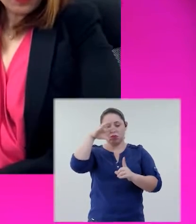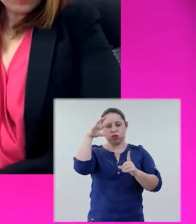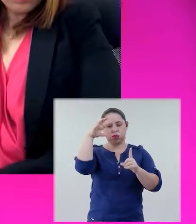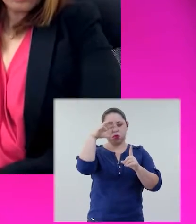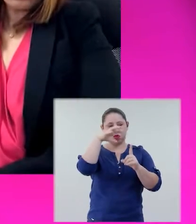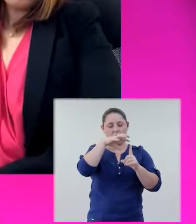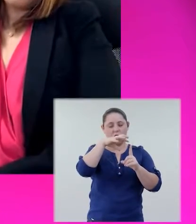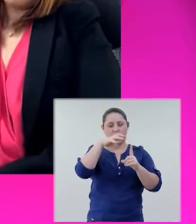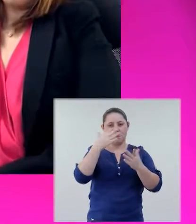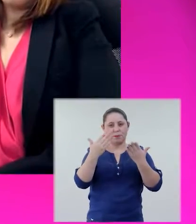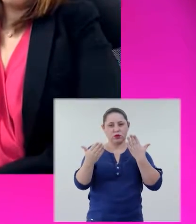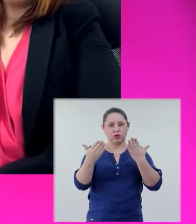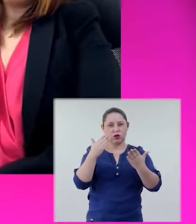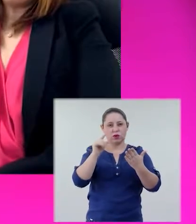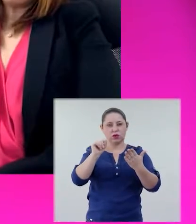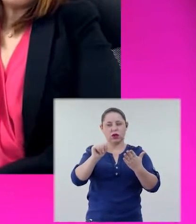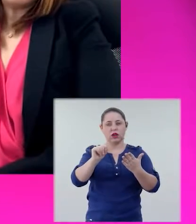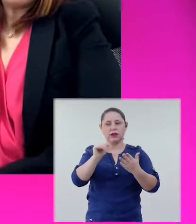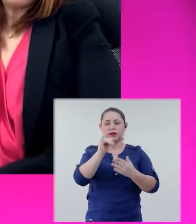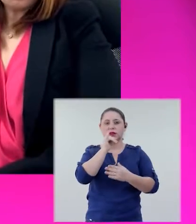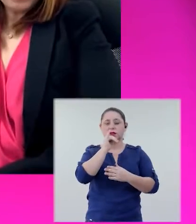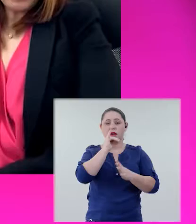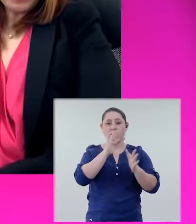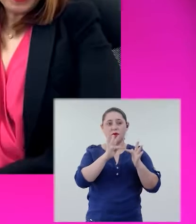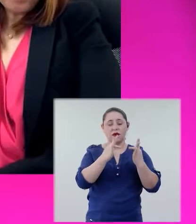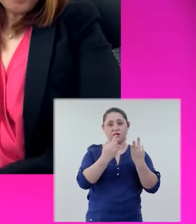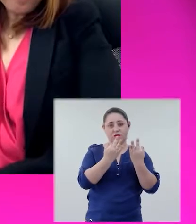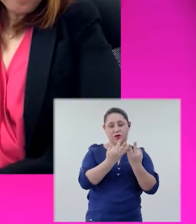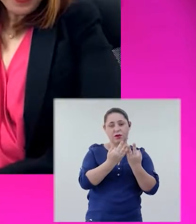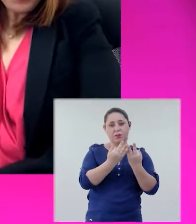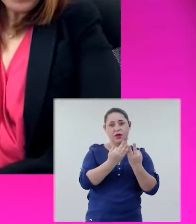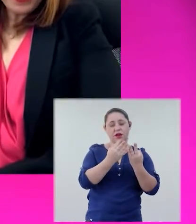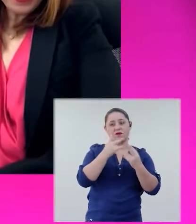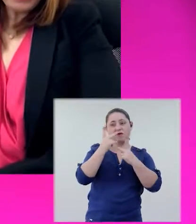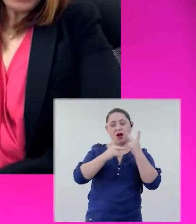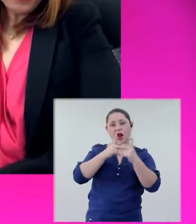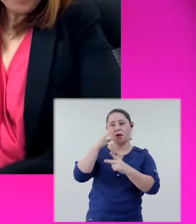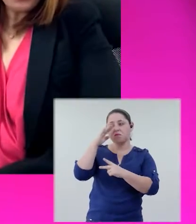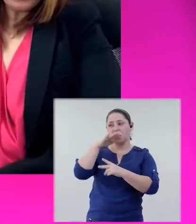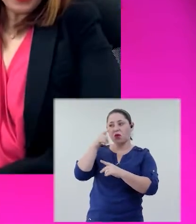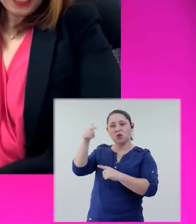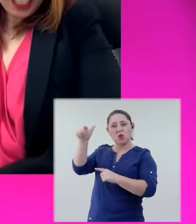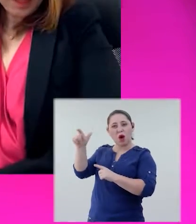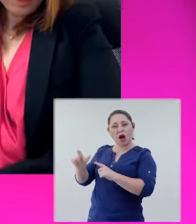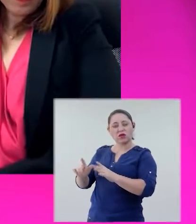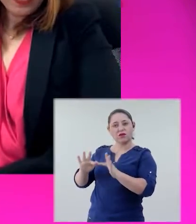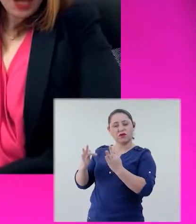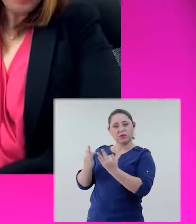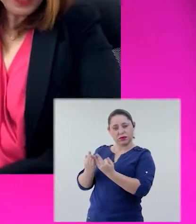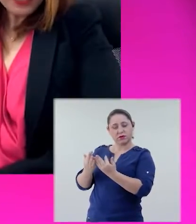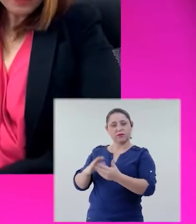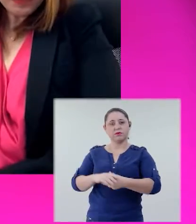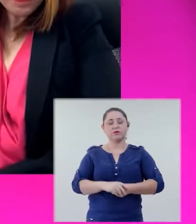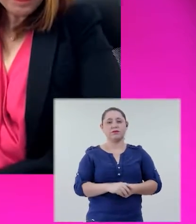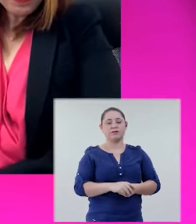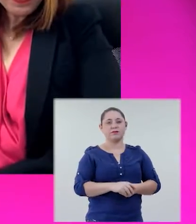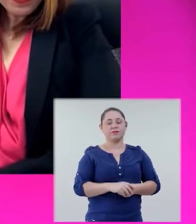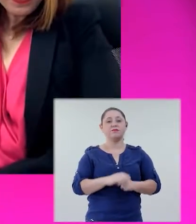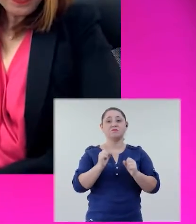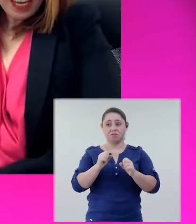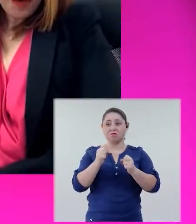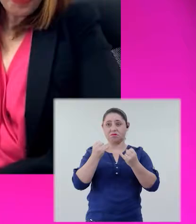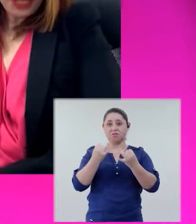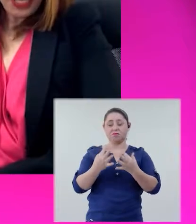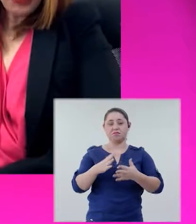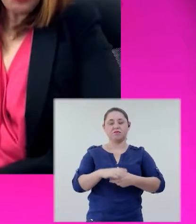esquece muito é da alienação parental, que eu gostaria de trazer. É possível?